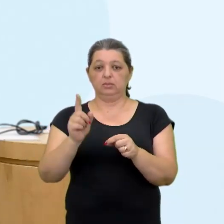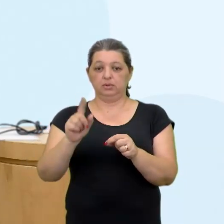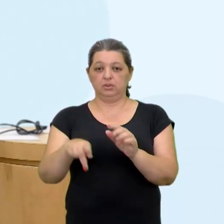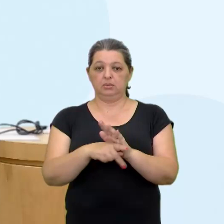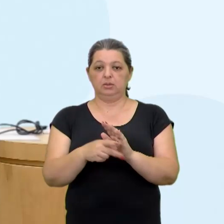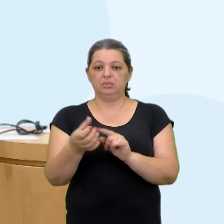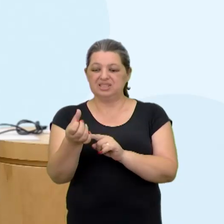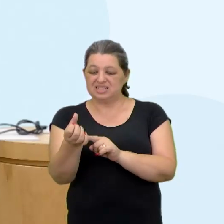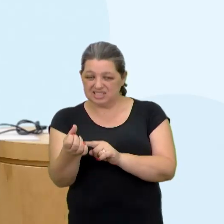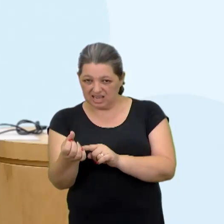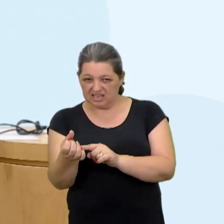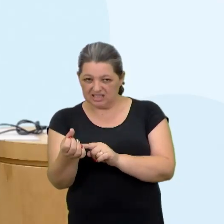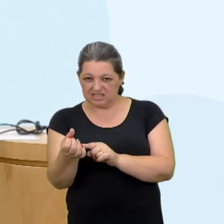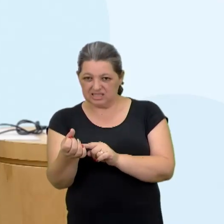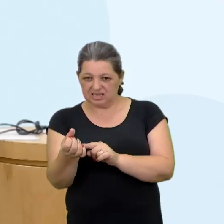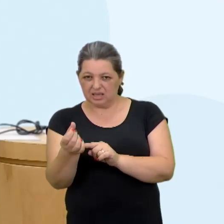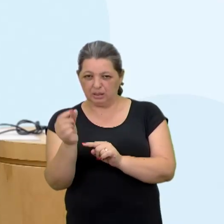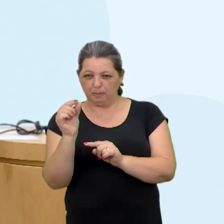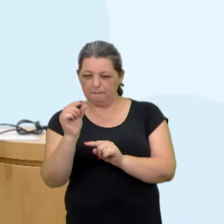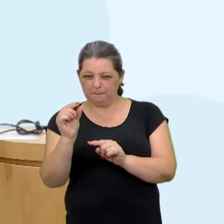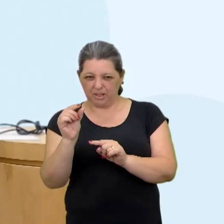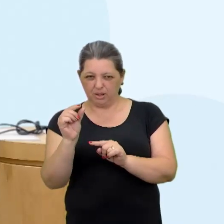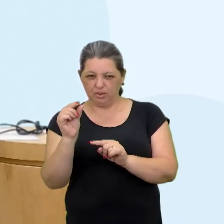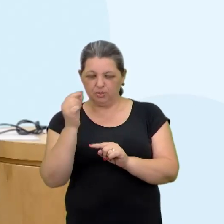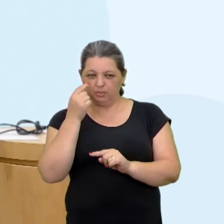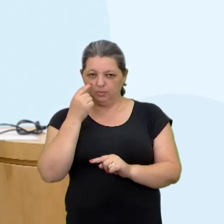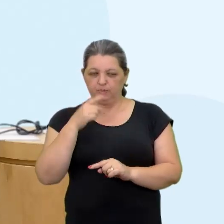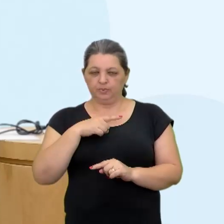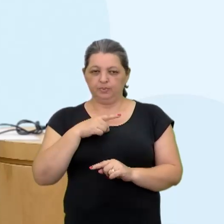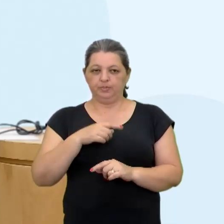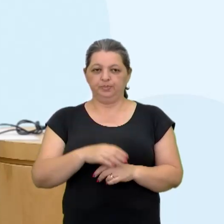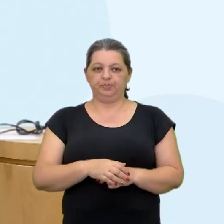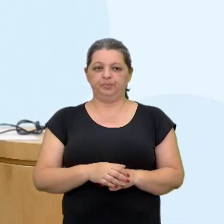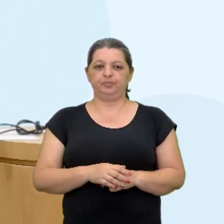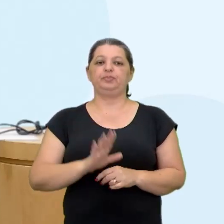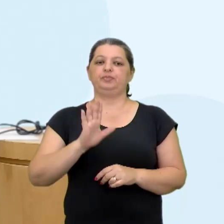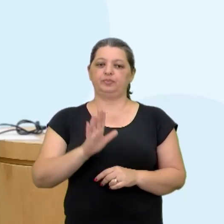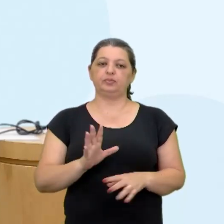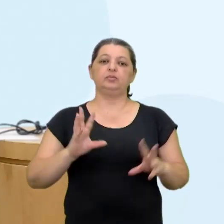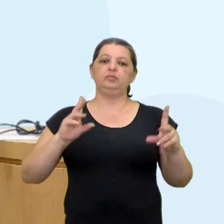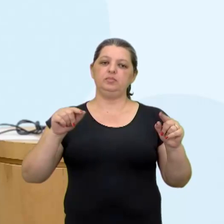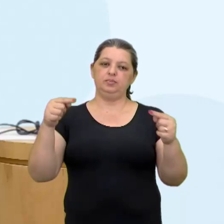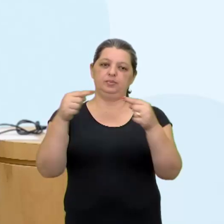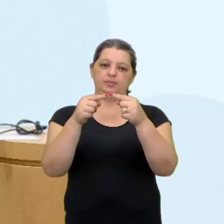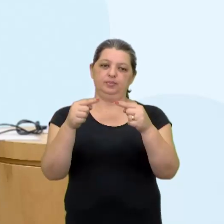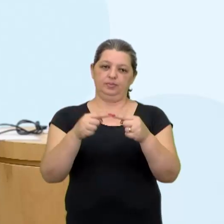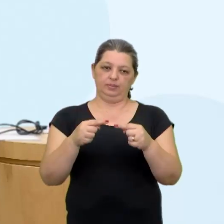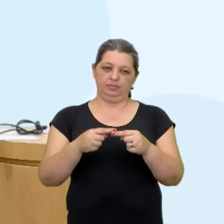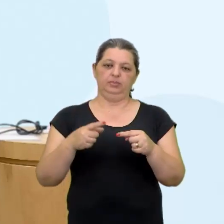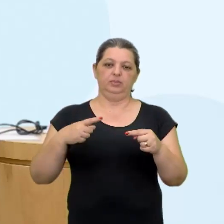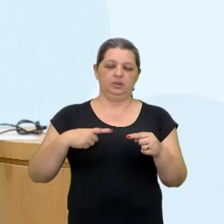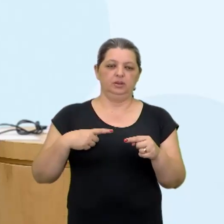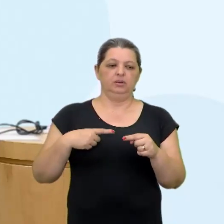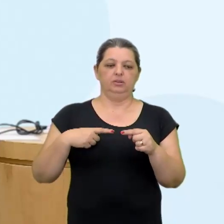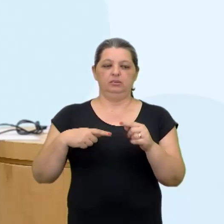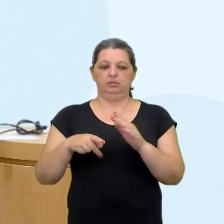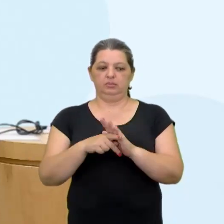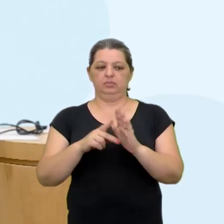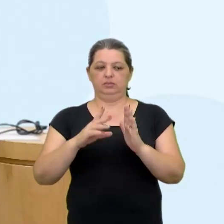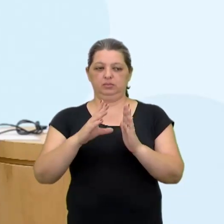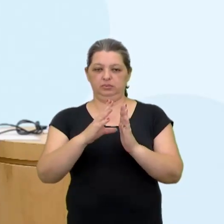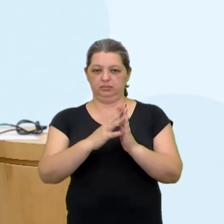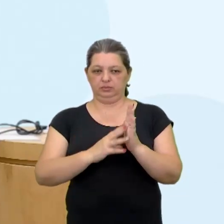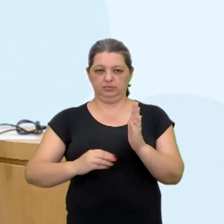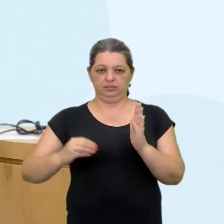6 pininhos que você vai fazer. Esses 6 pininhos, ele justamente já tem toda uma ligação. Então, ele já tem o terra, ele já tem ali